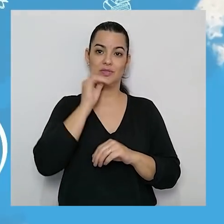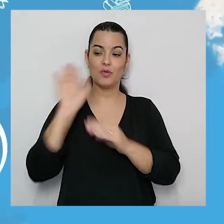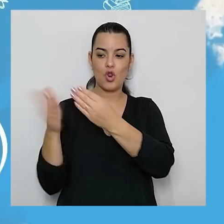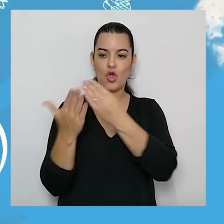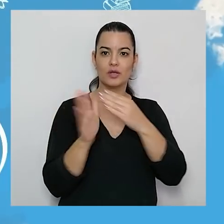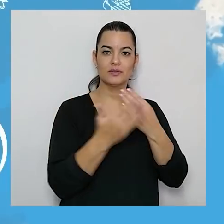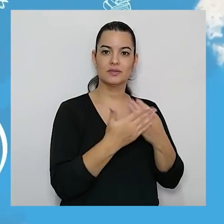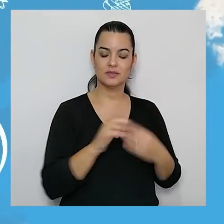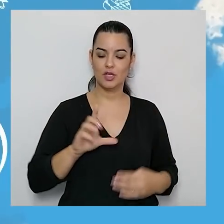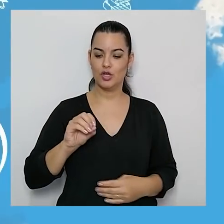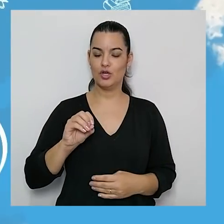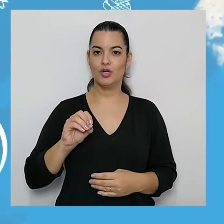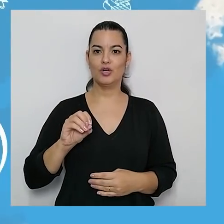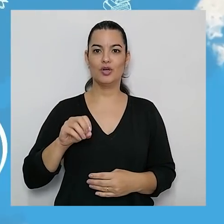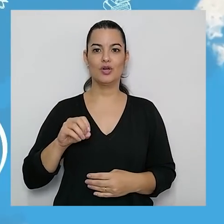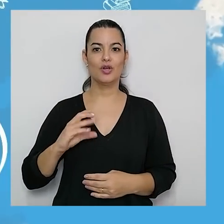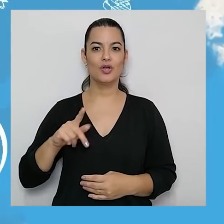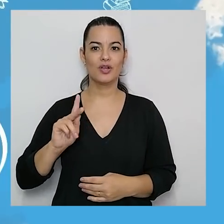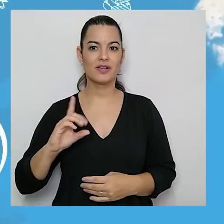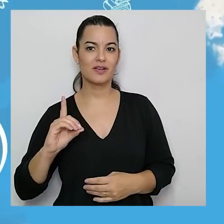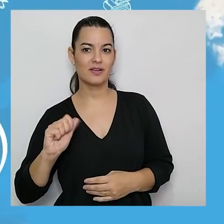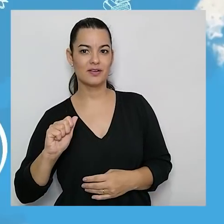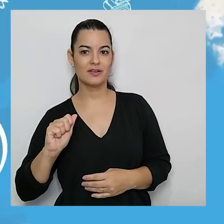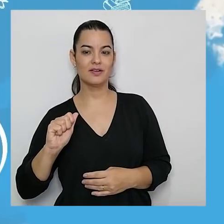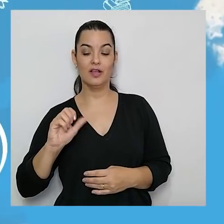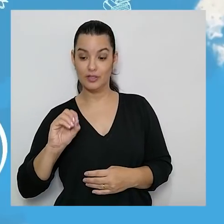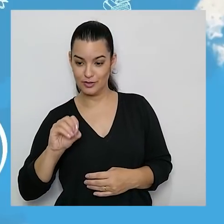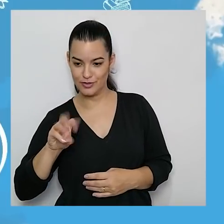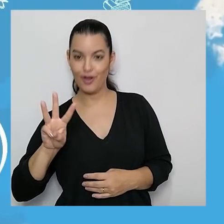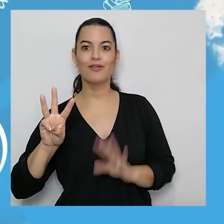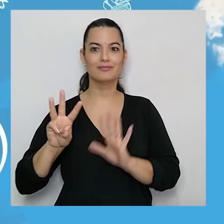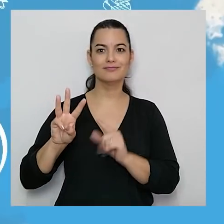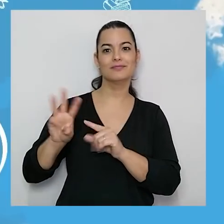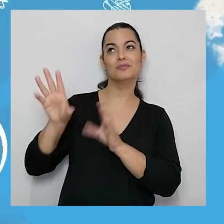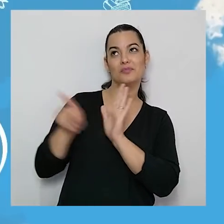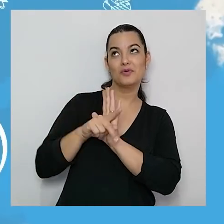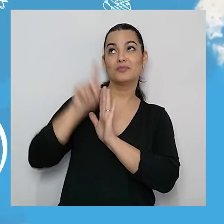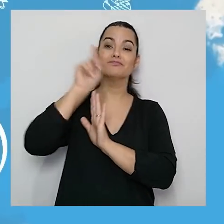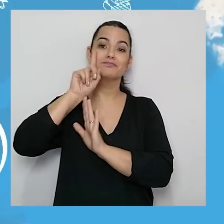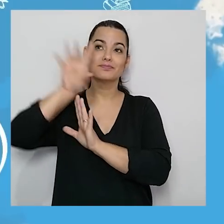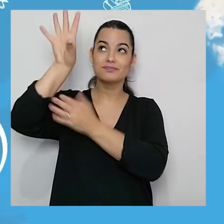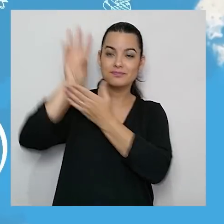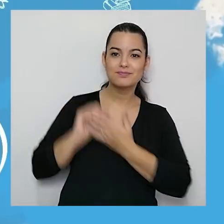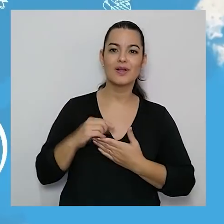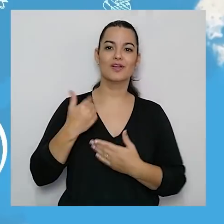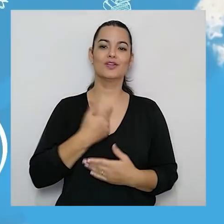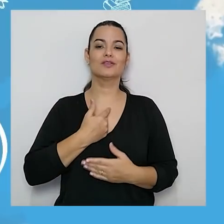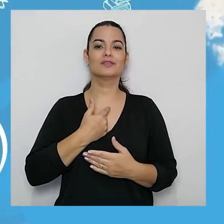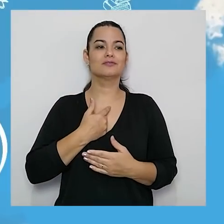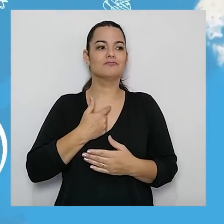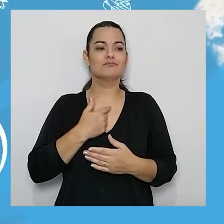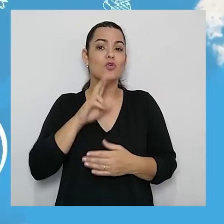São palavras americanas, aí, importadas da língua inglesa e que fazem parte do